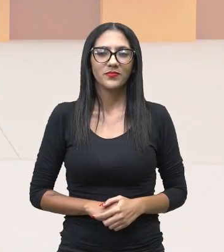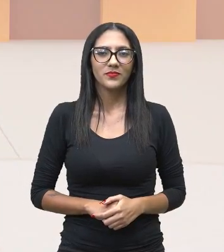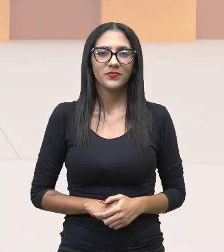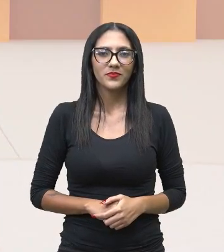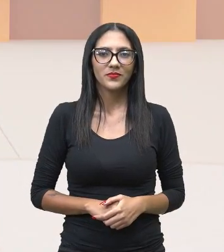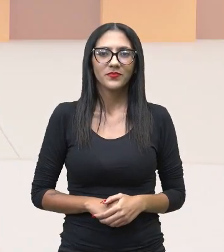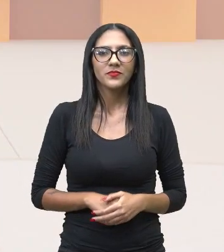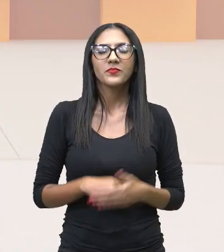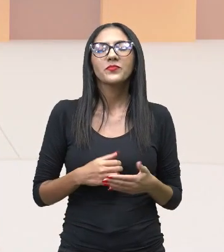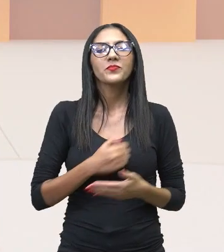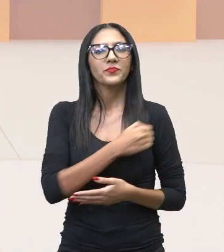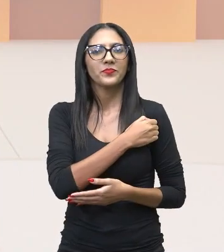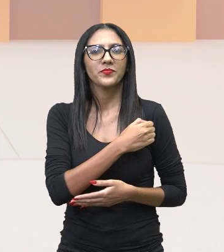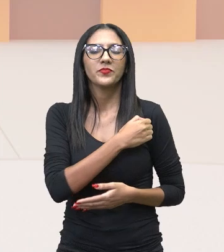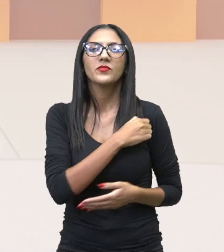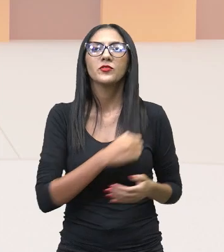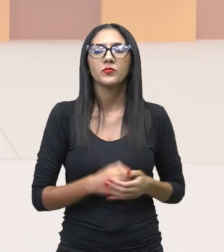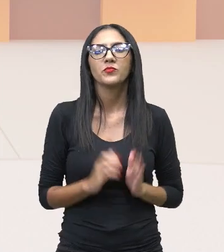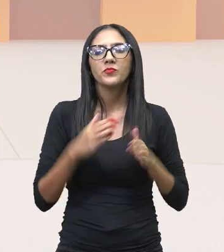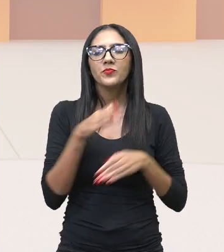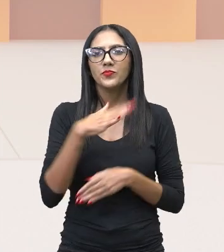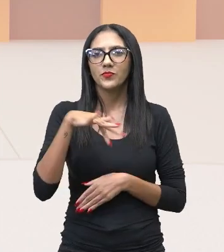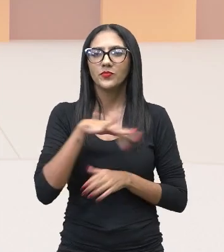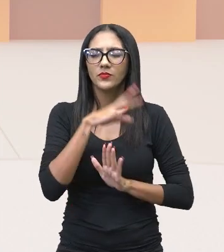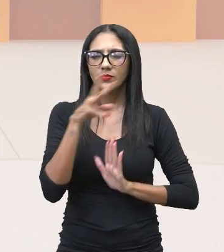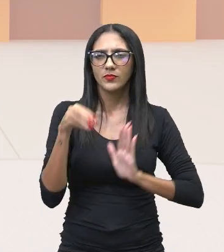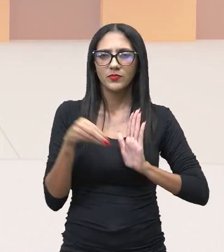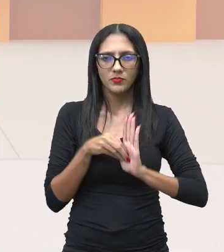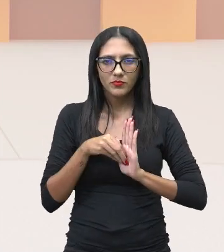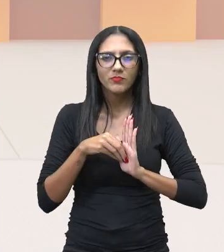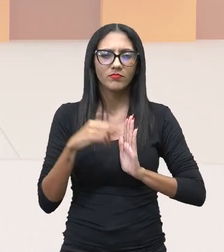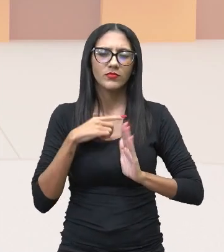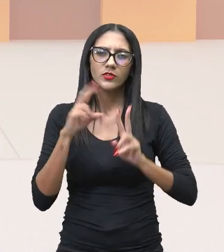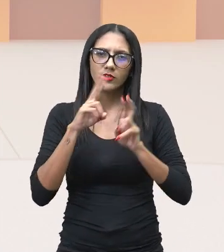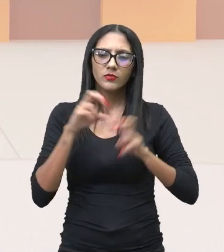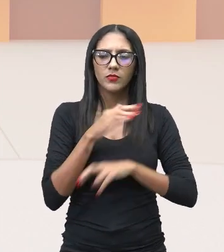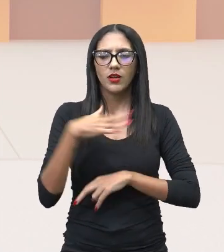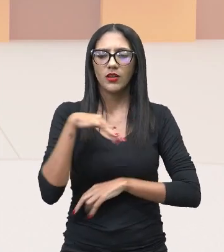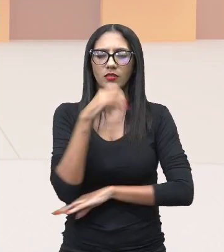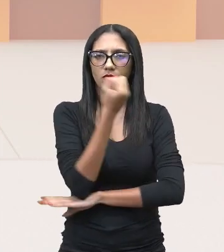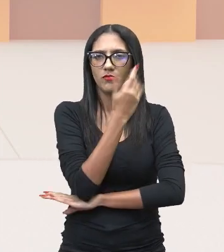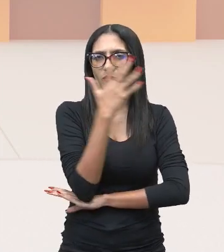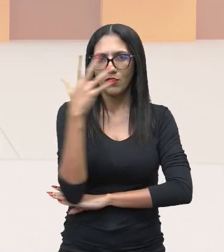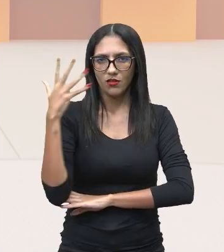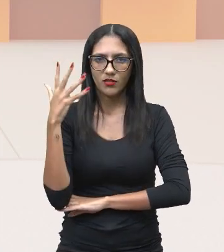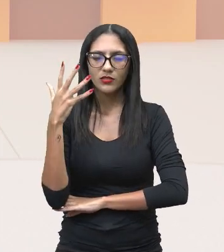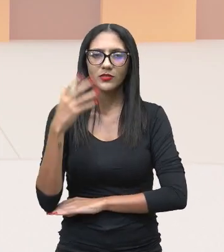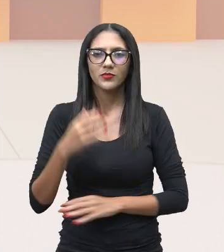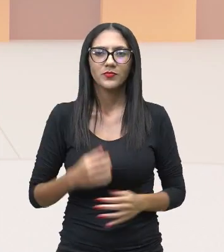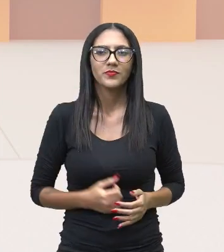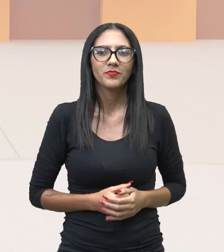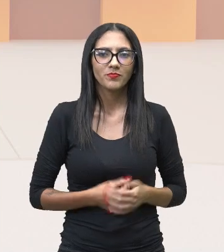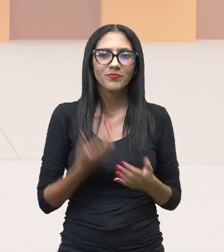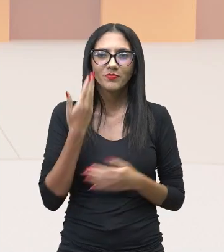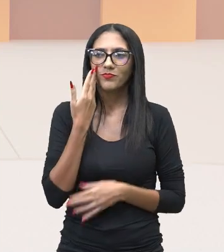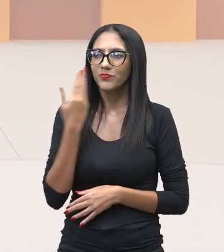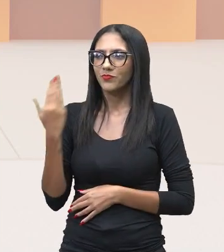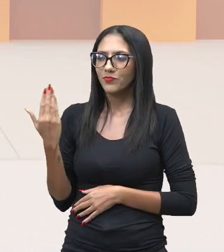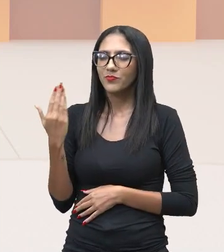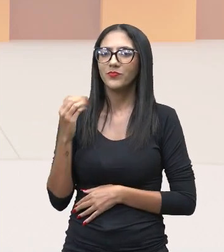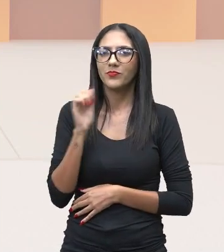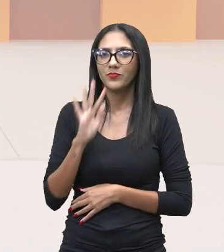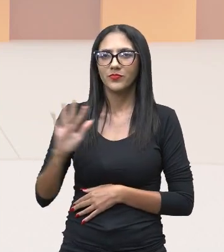Pessoal, região amazônica, quando a gente fala sobre isso, a gente está basicamente falando sobre a floresta, não é mesmo? Nós temos aqui, ó, no nosso mapa,